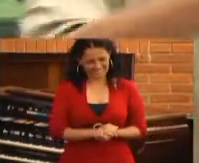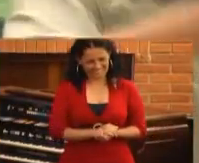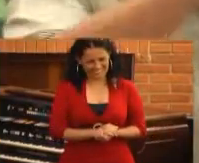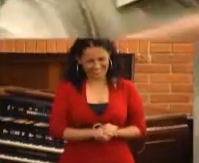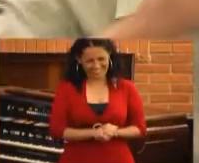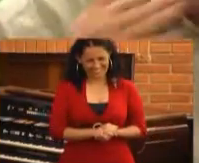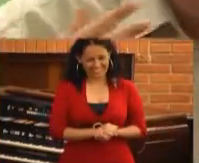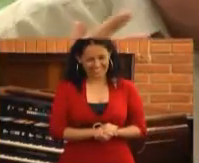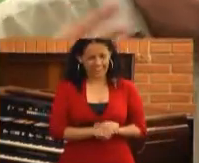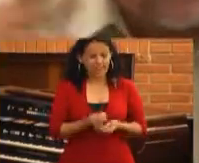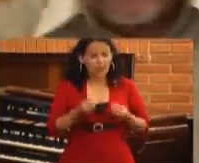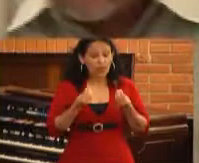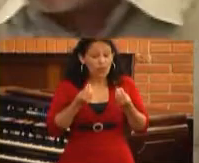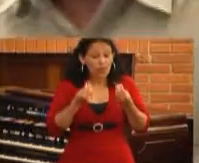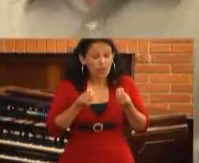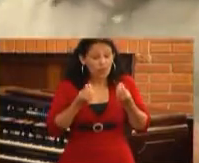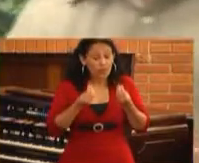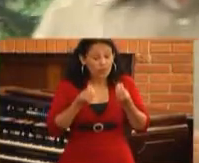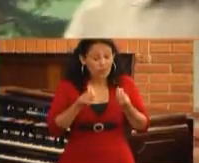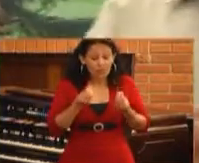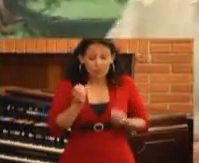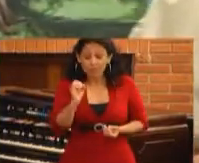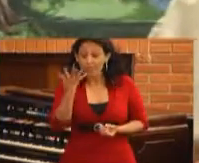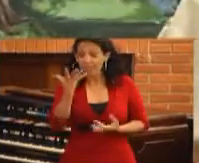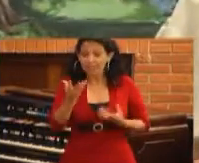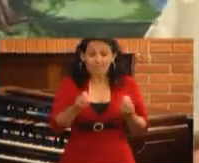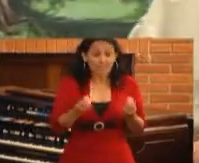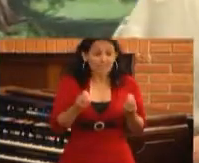Como foi que isso chegou a ser assim?